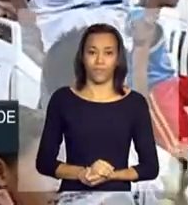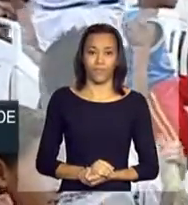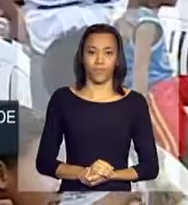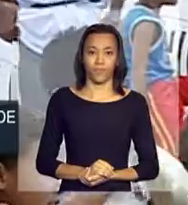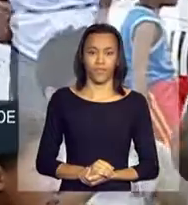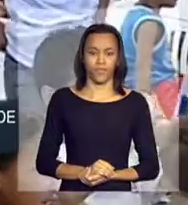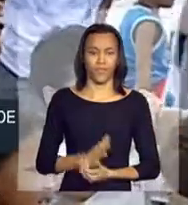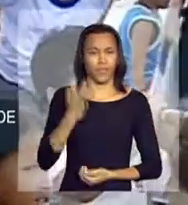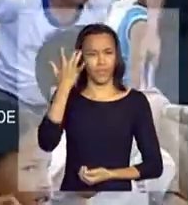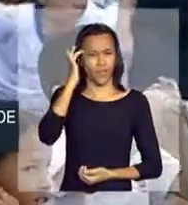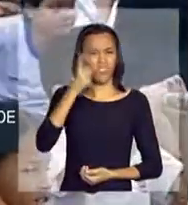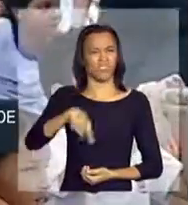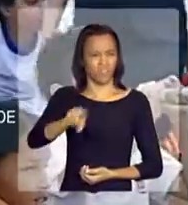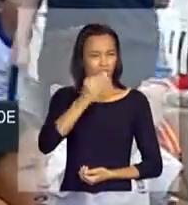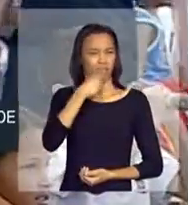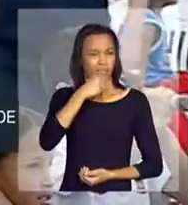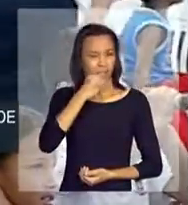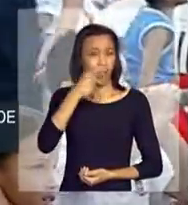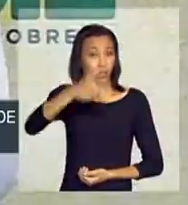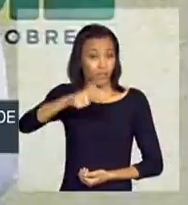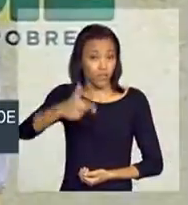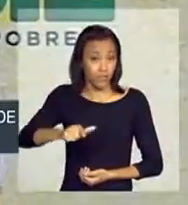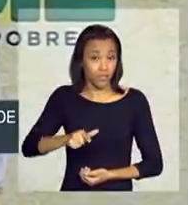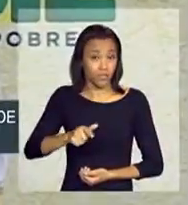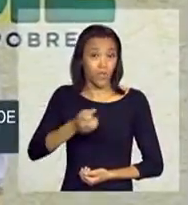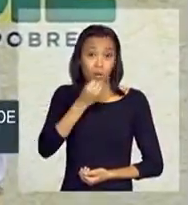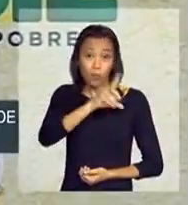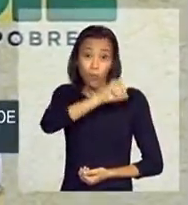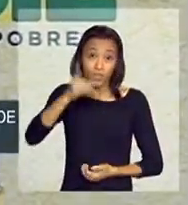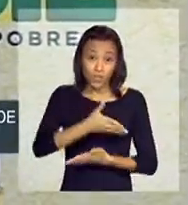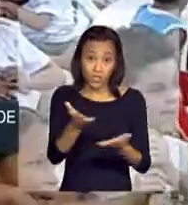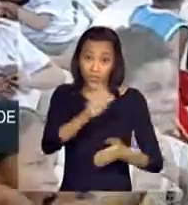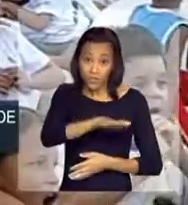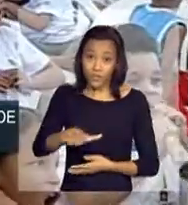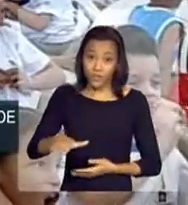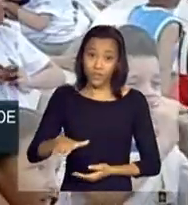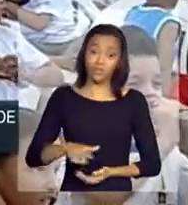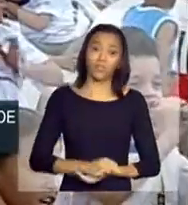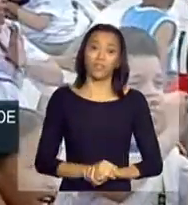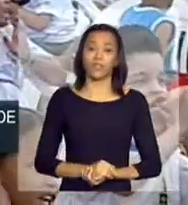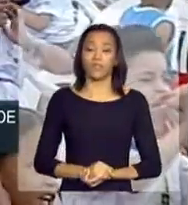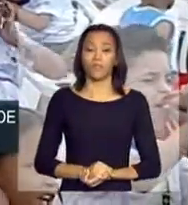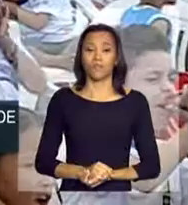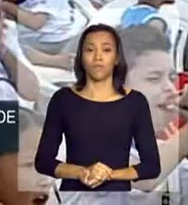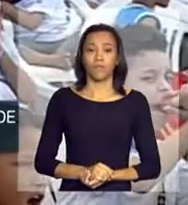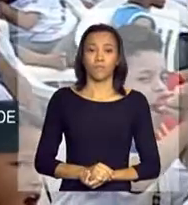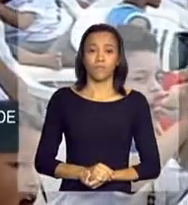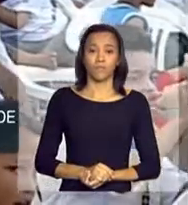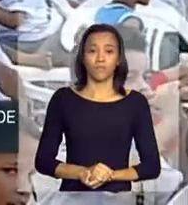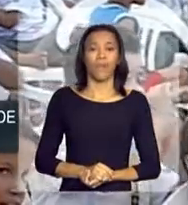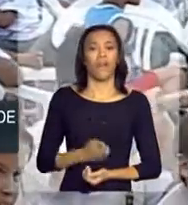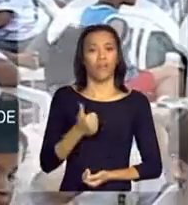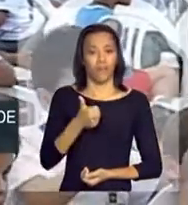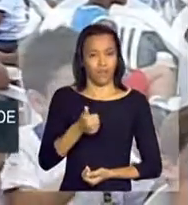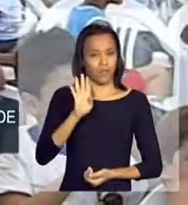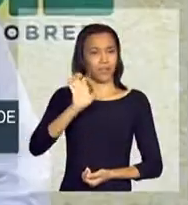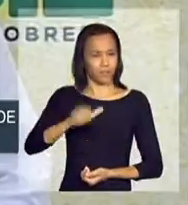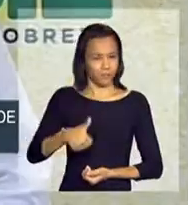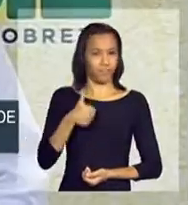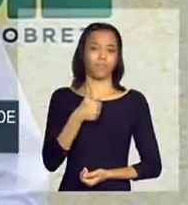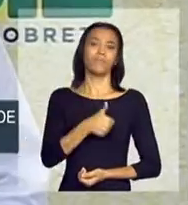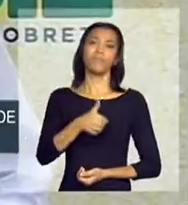pescador matar tá devagar vamos ver de novo agora esse bom dia bom dia garotada E aí